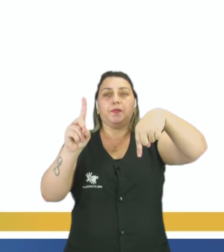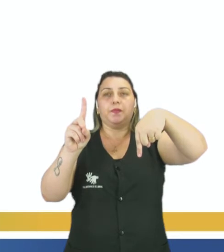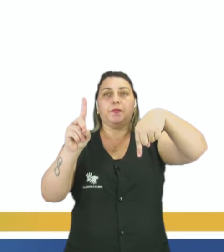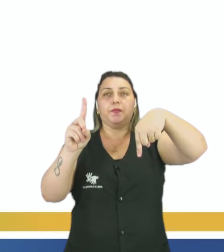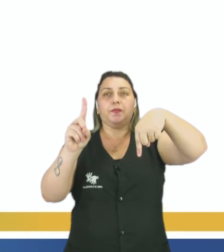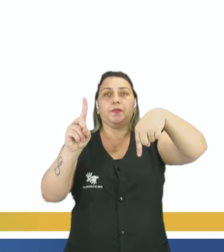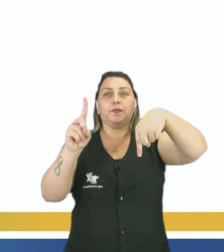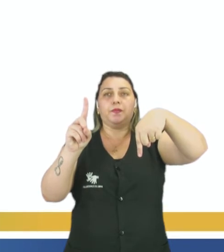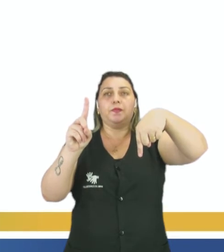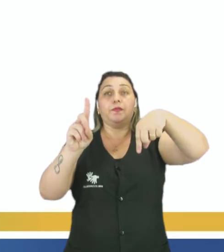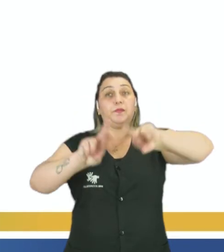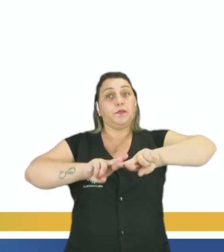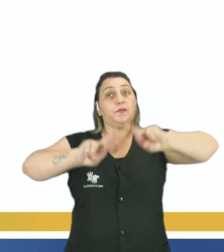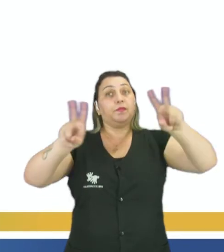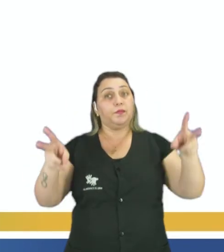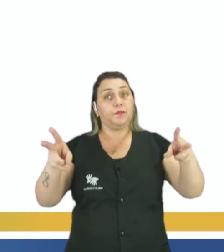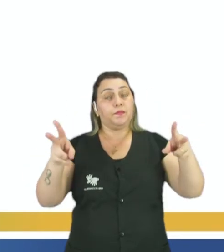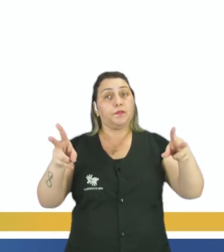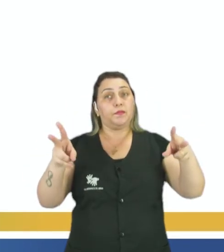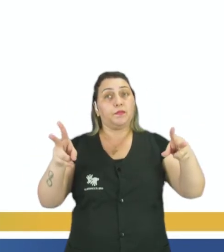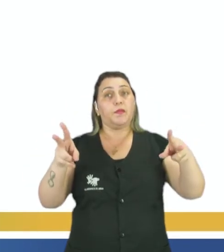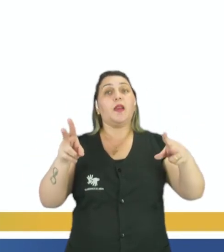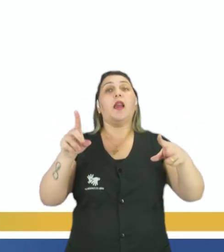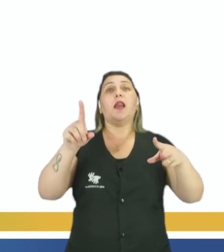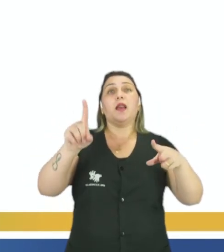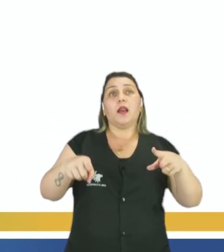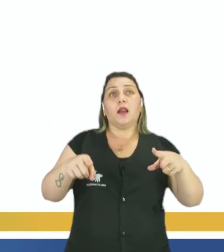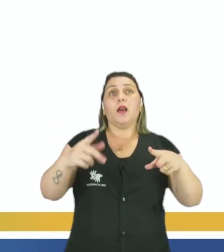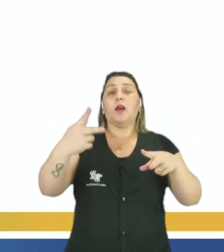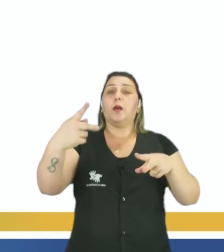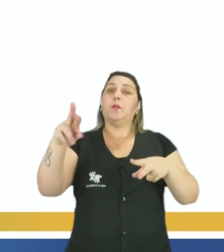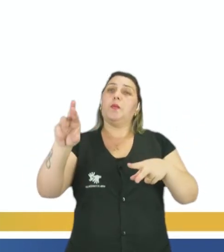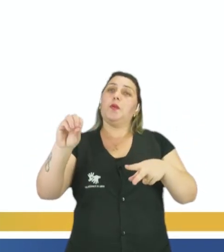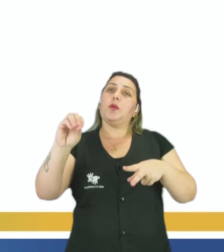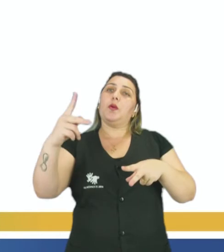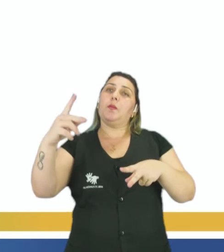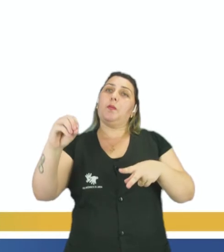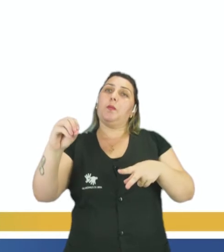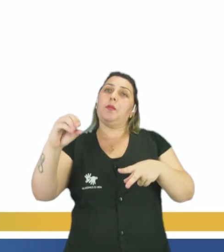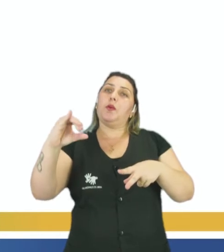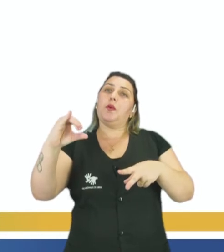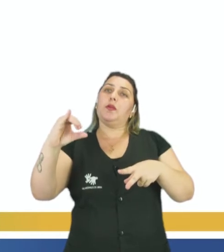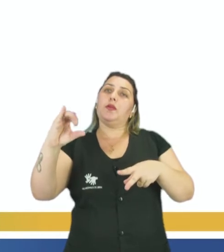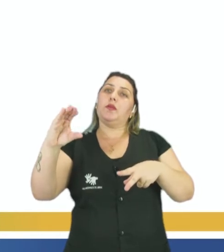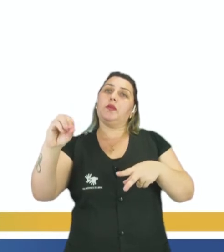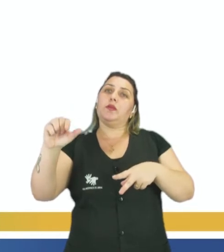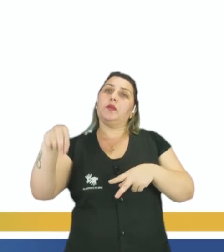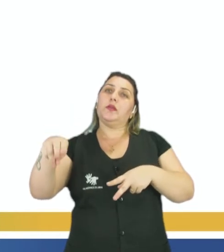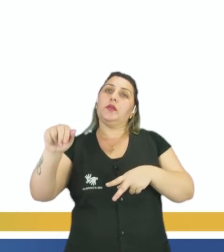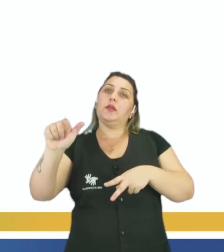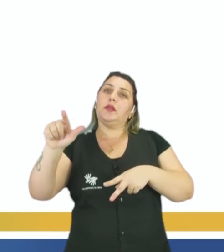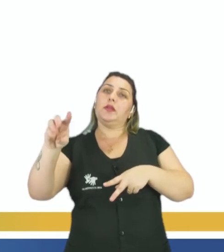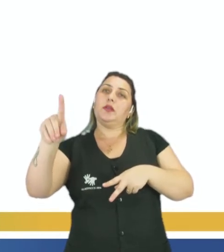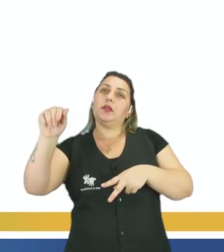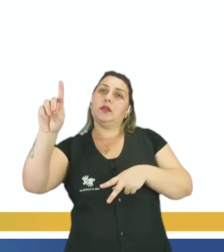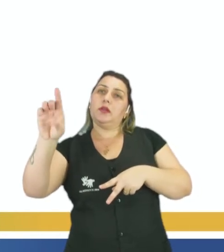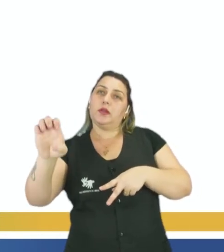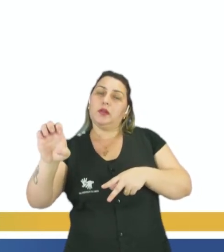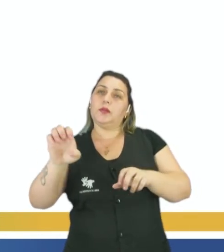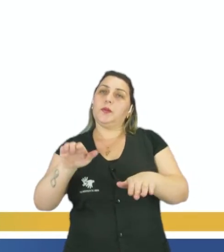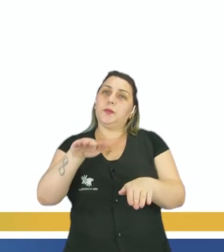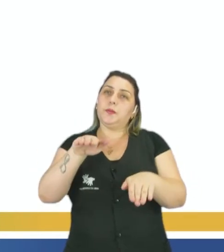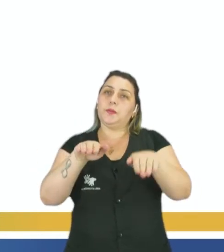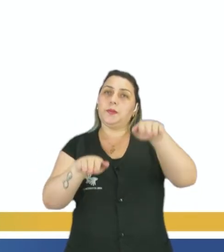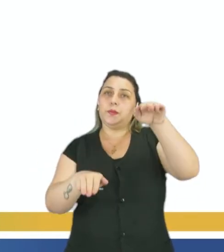em direções inversas. Então isso implica dizer que isso é a característica da grandeza inversamente